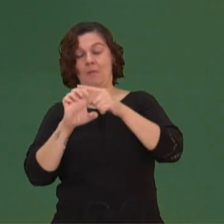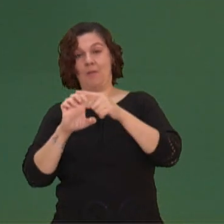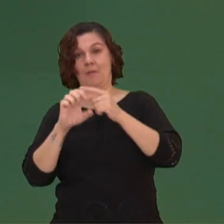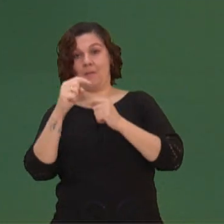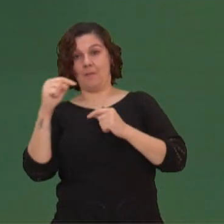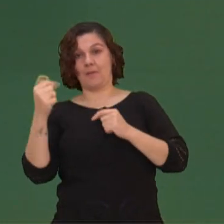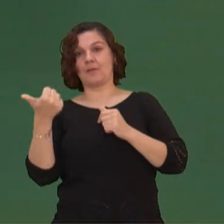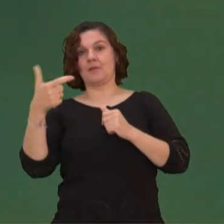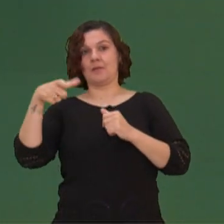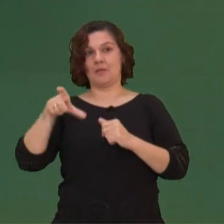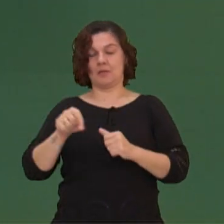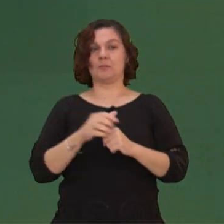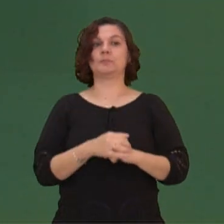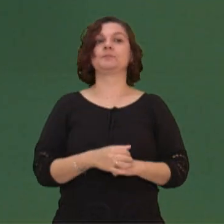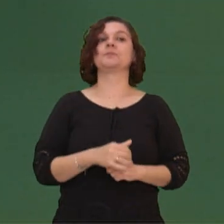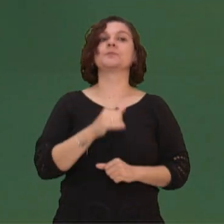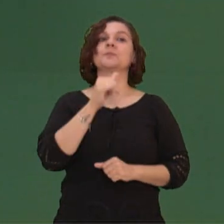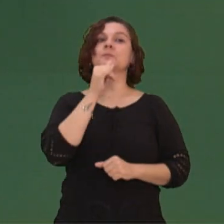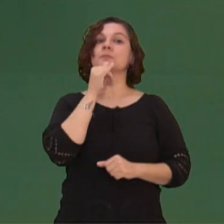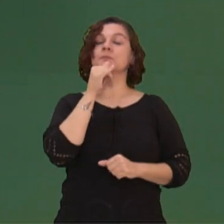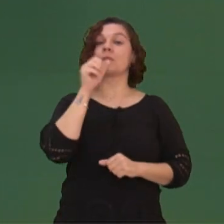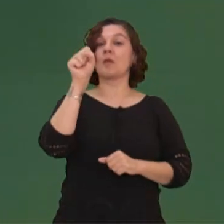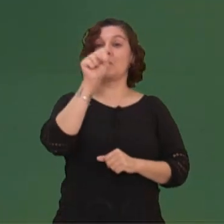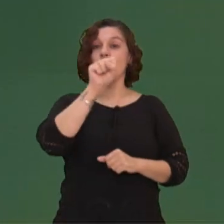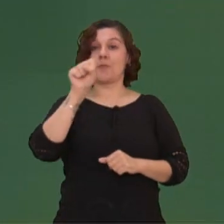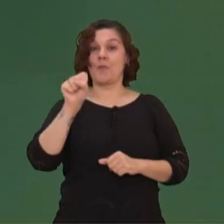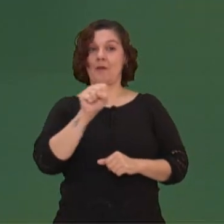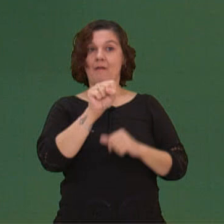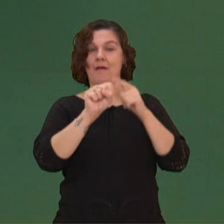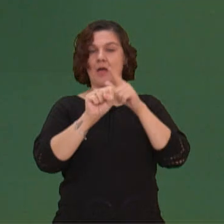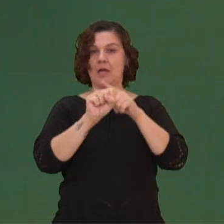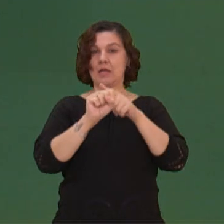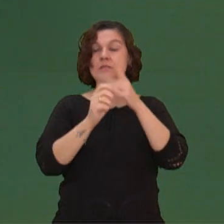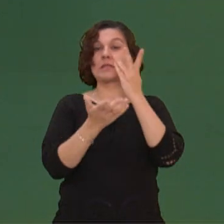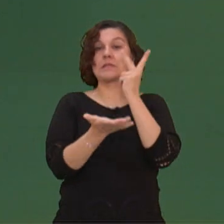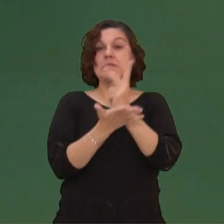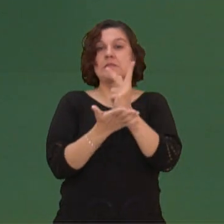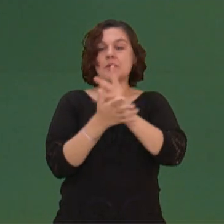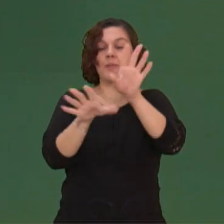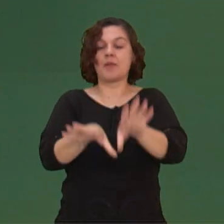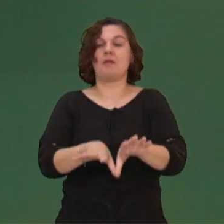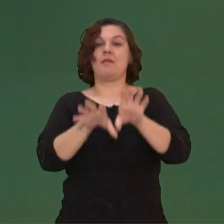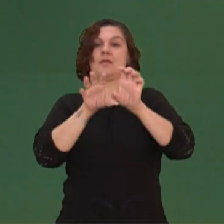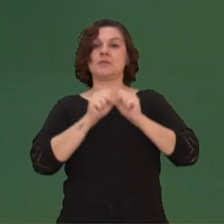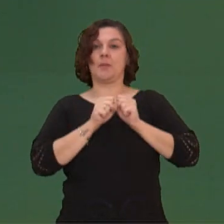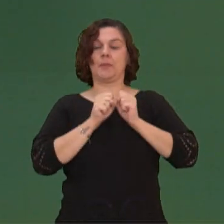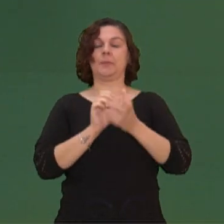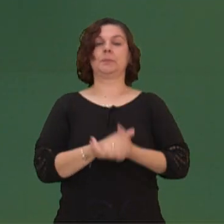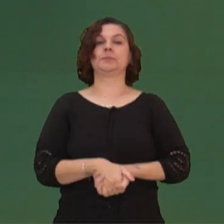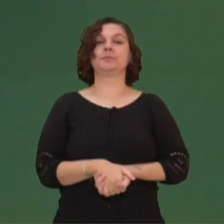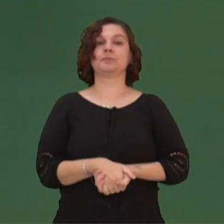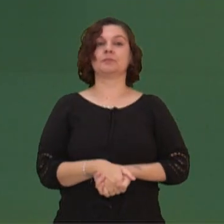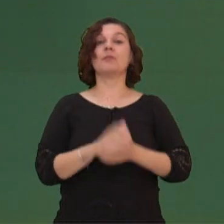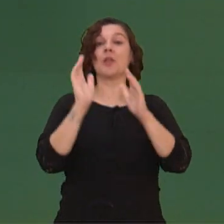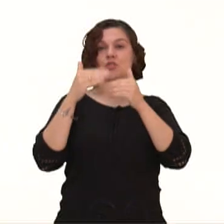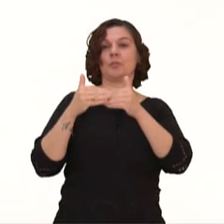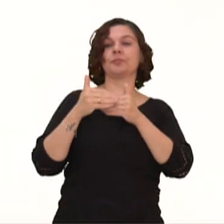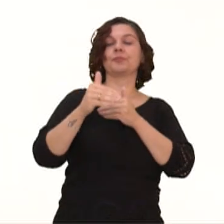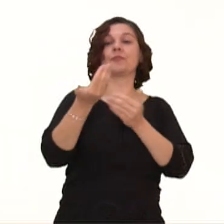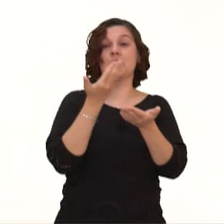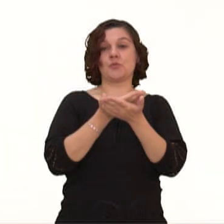Seguindo em frente, o enxofre já é diferente. Ele tem tendência a receber elétrons. Essas tendências a gente vai